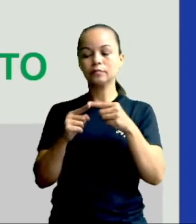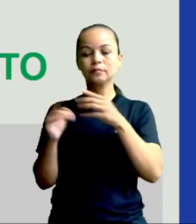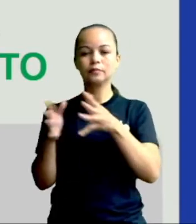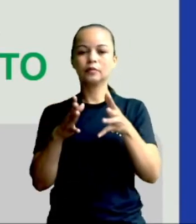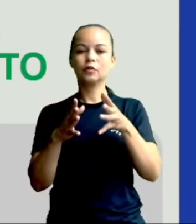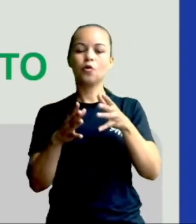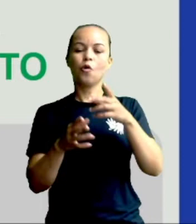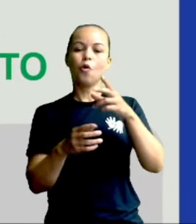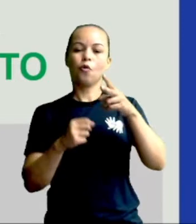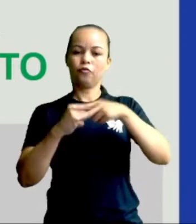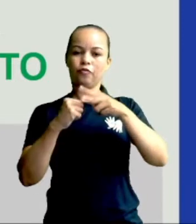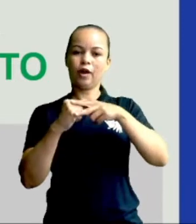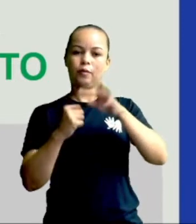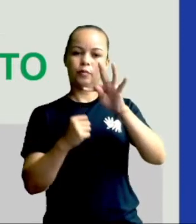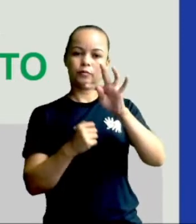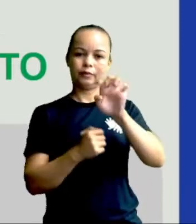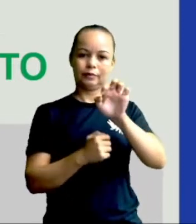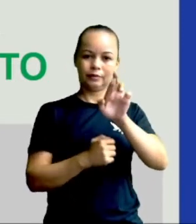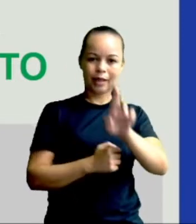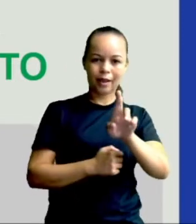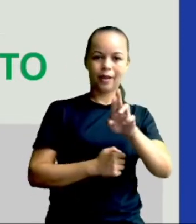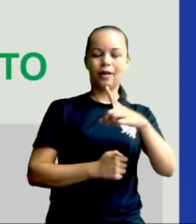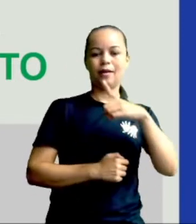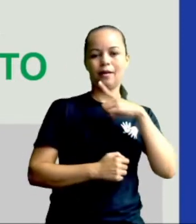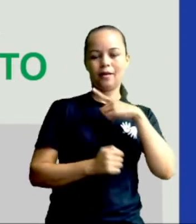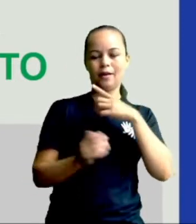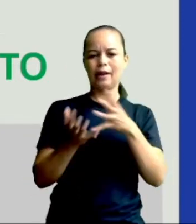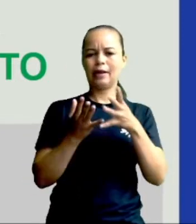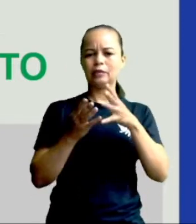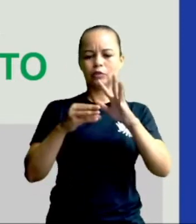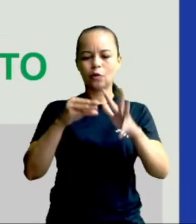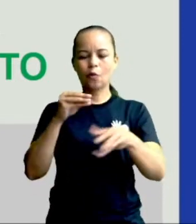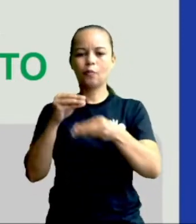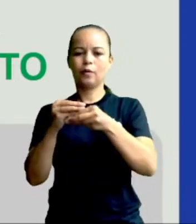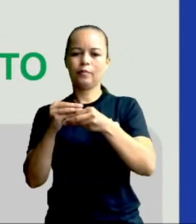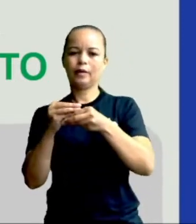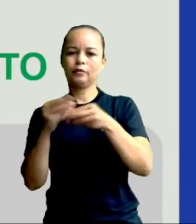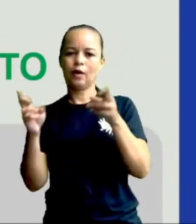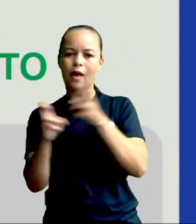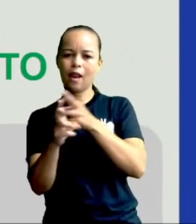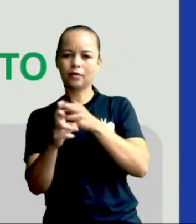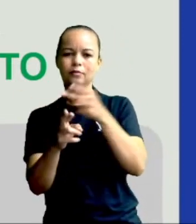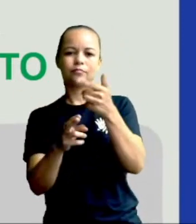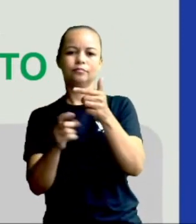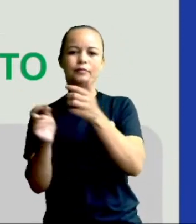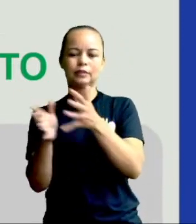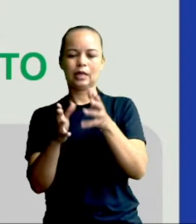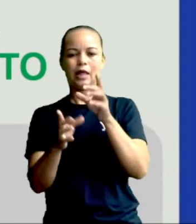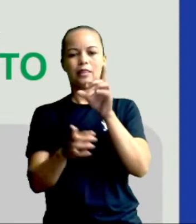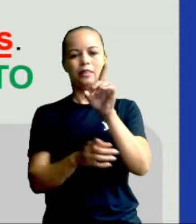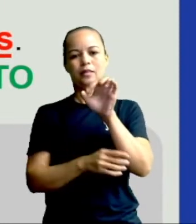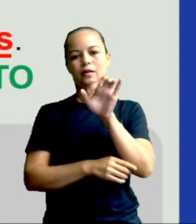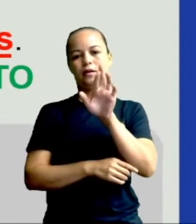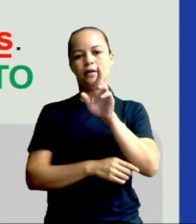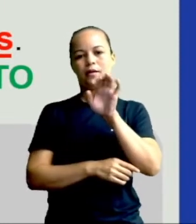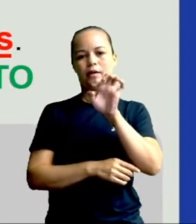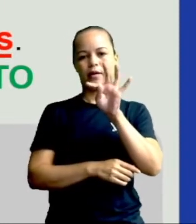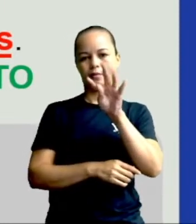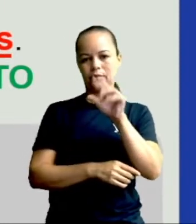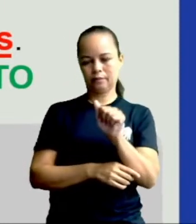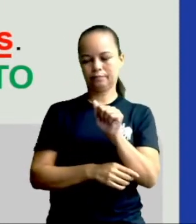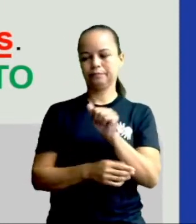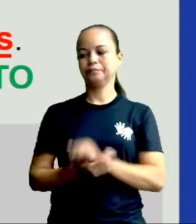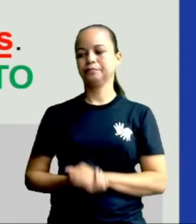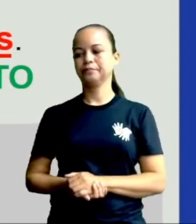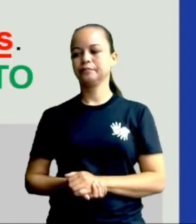um o seu complemento não há nenhuma preposição é uma relação direta e